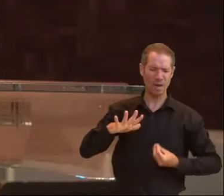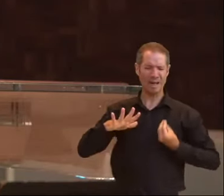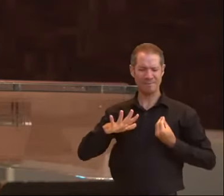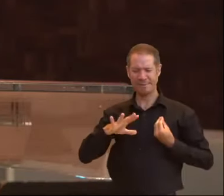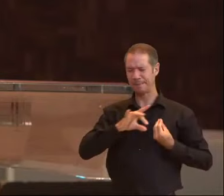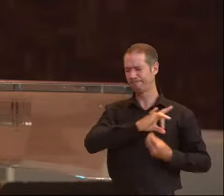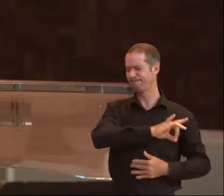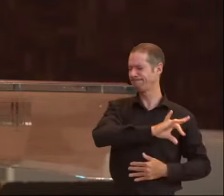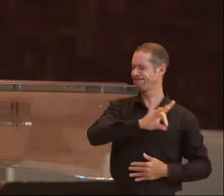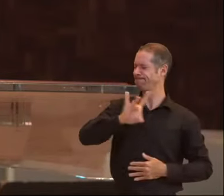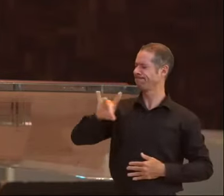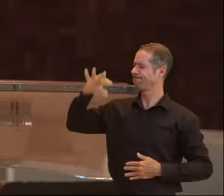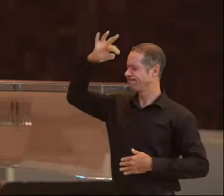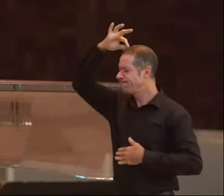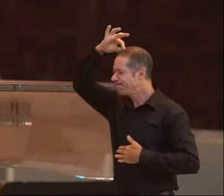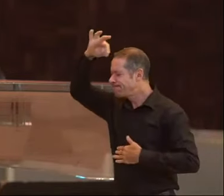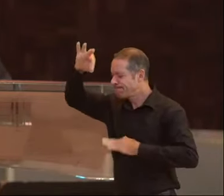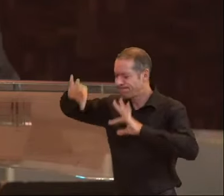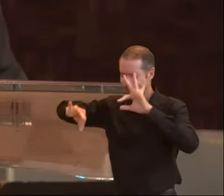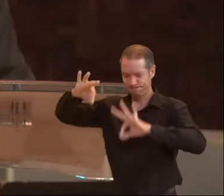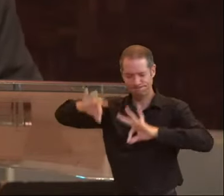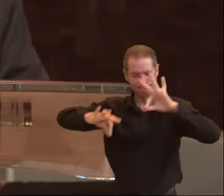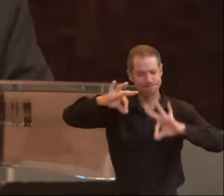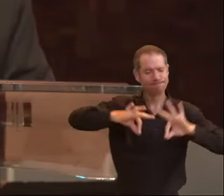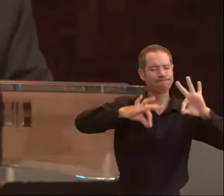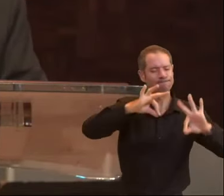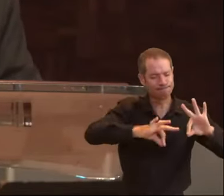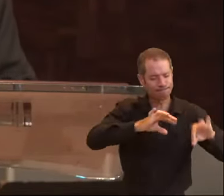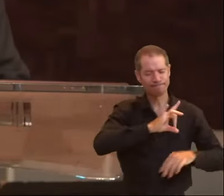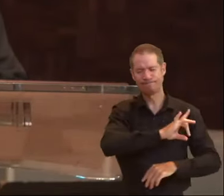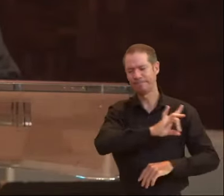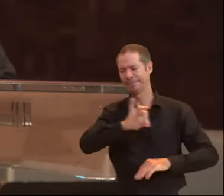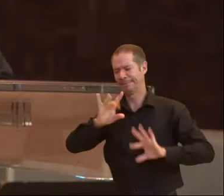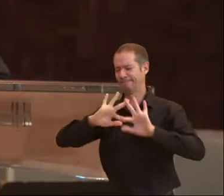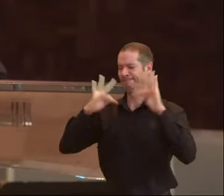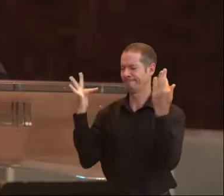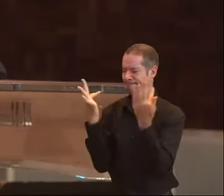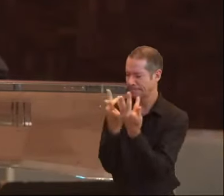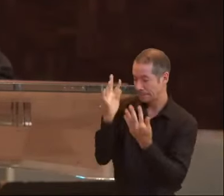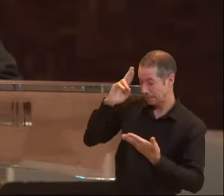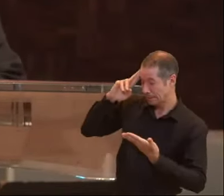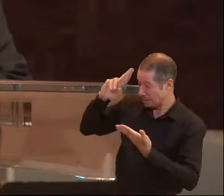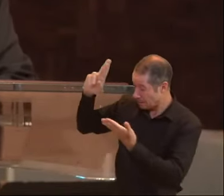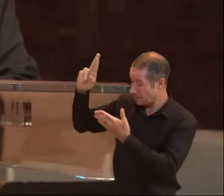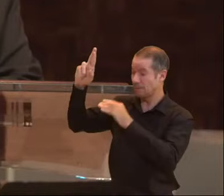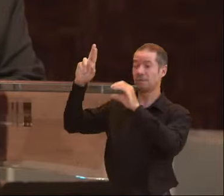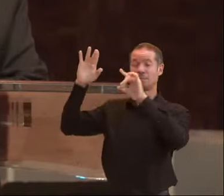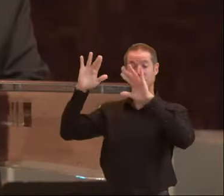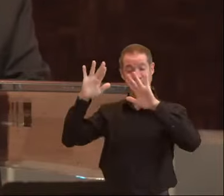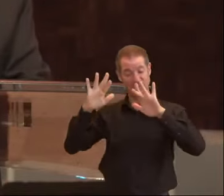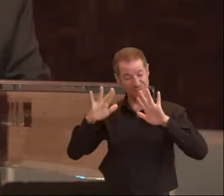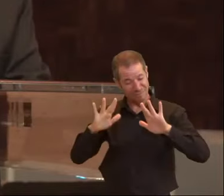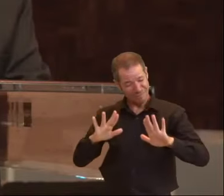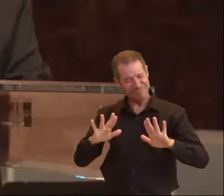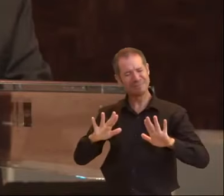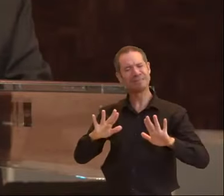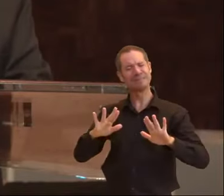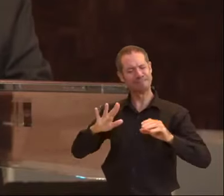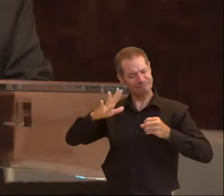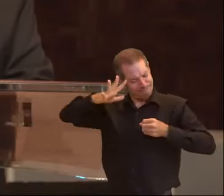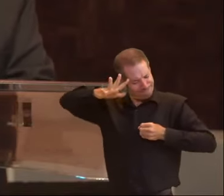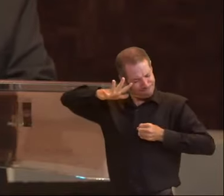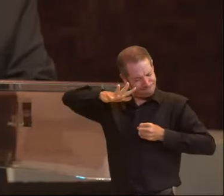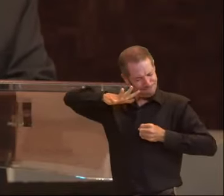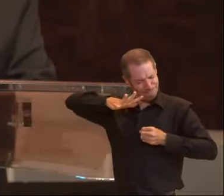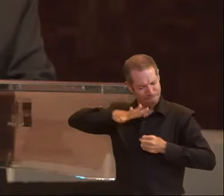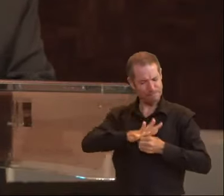Teu Santo Espírito, alento a cada família, Senhor, e preenchendo